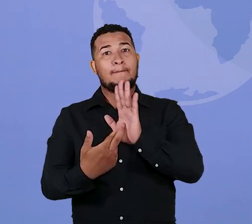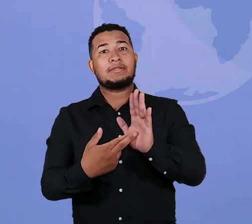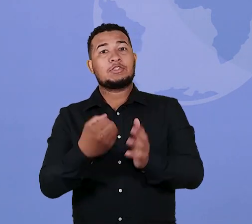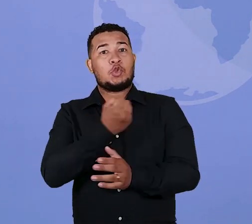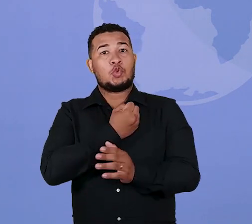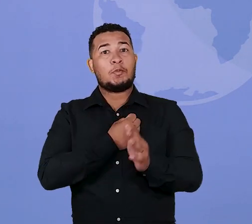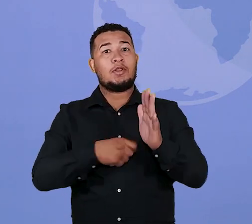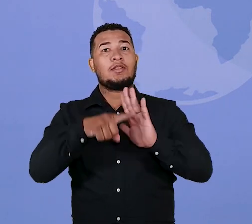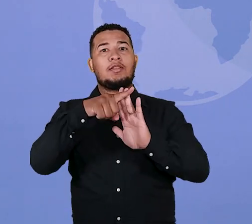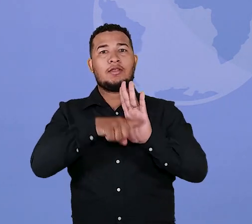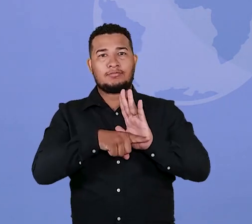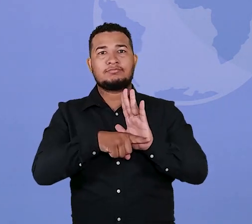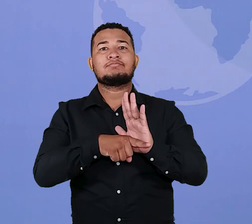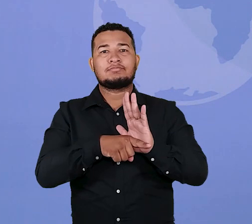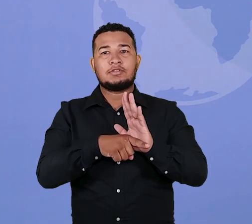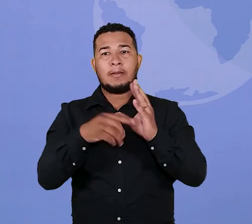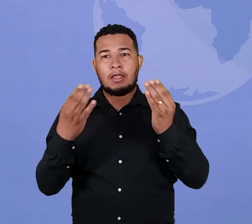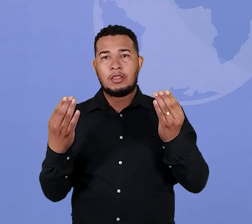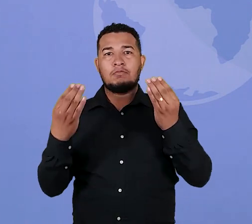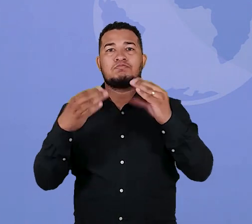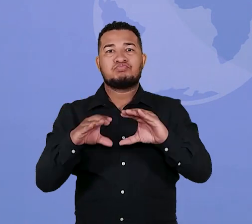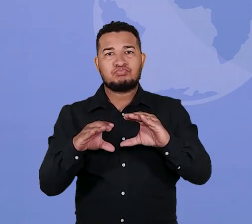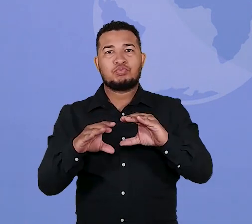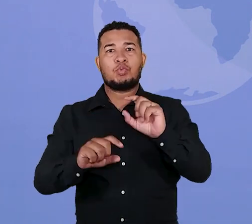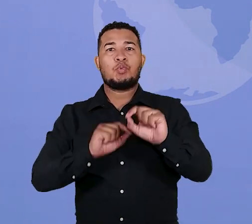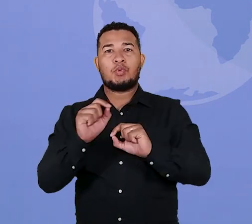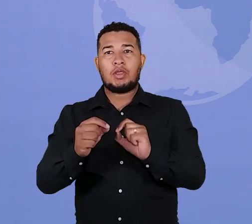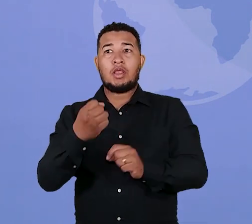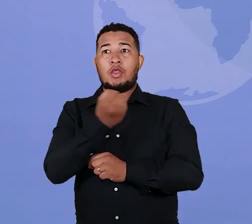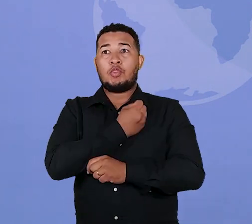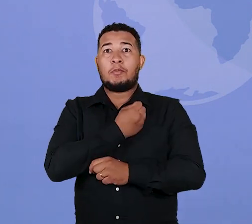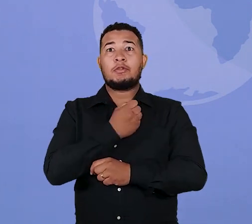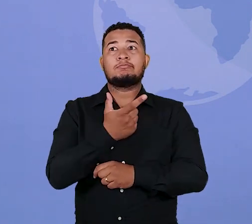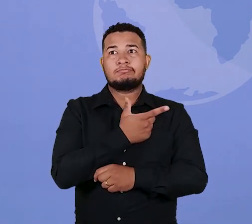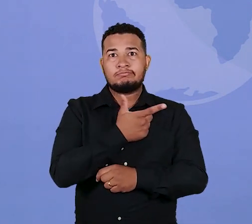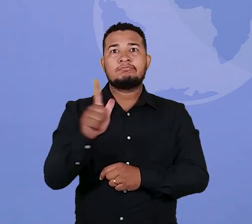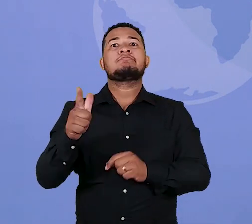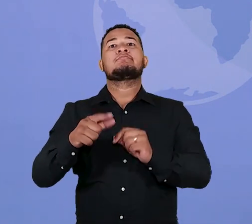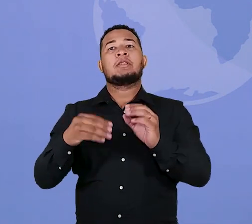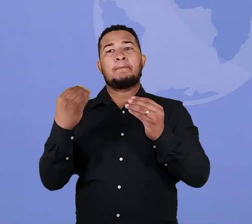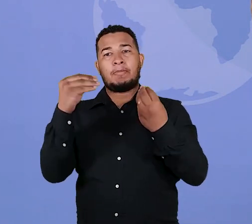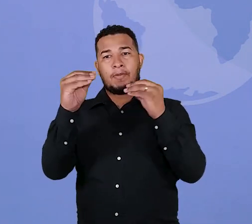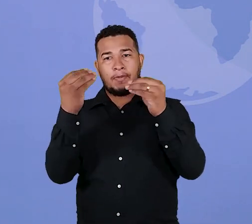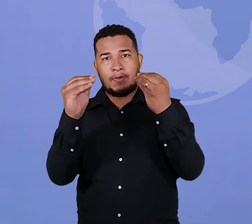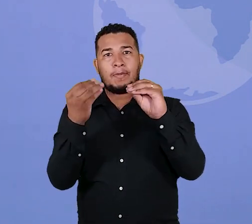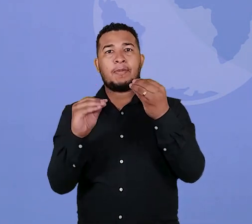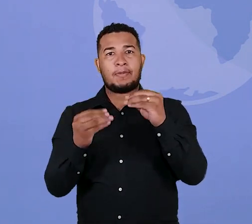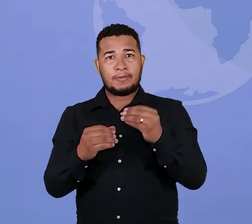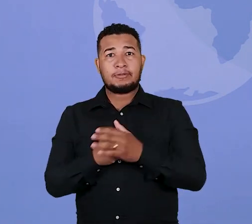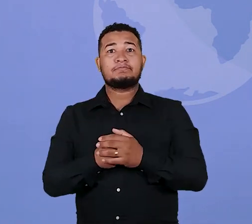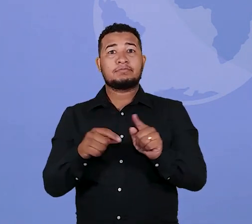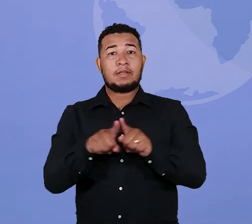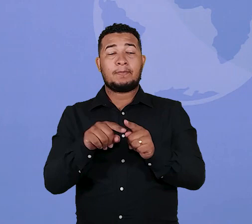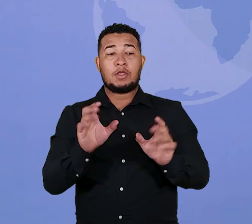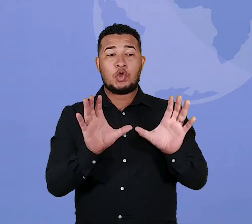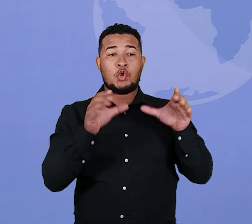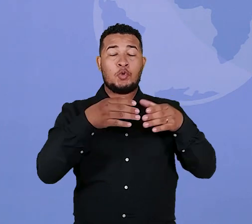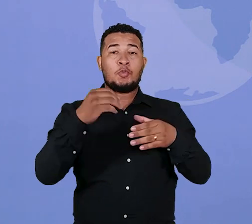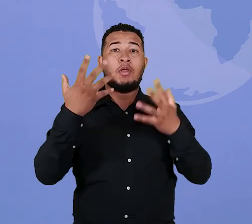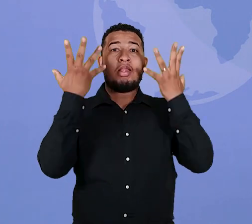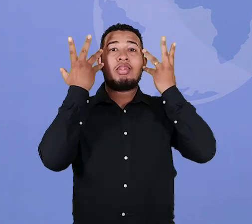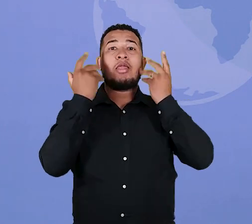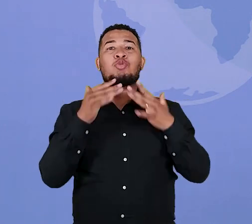números negativos, colocaram mais números nesses números aí que nós chamamos de